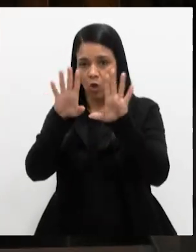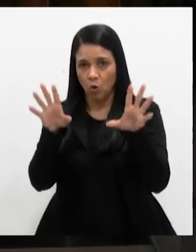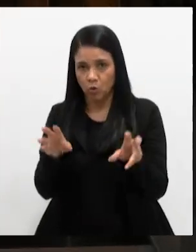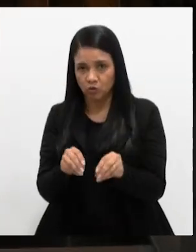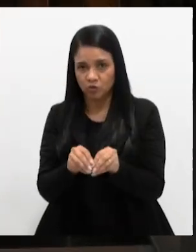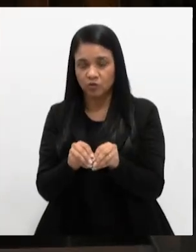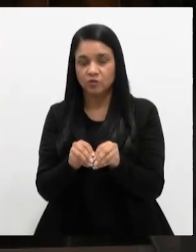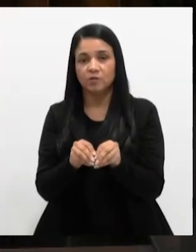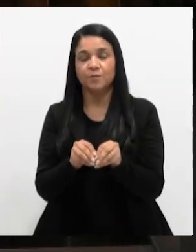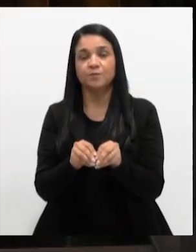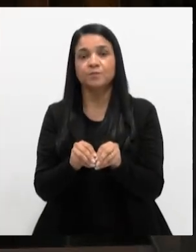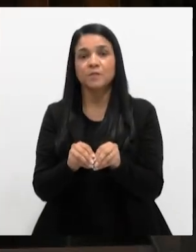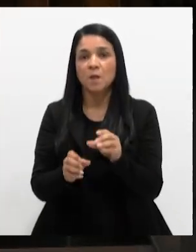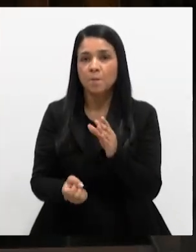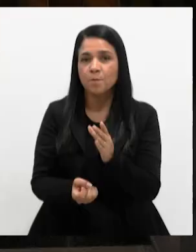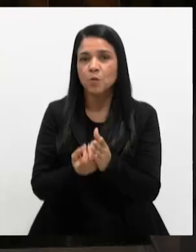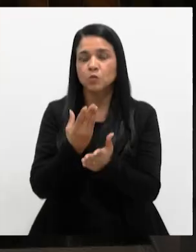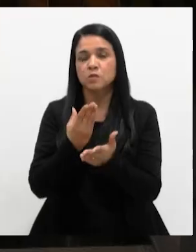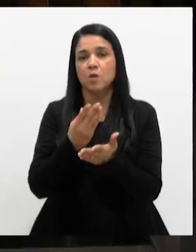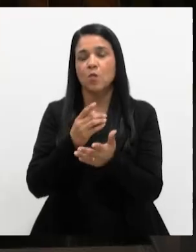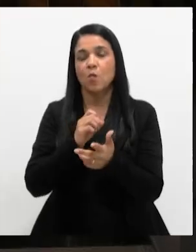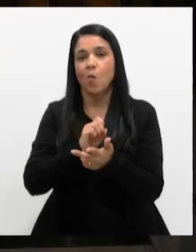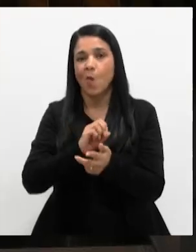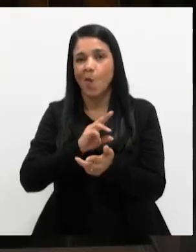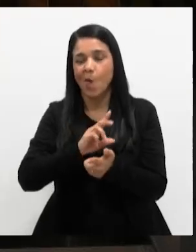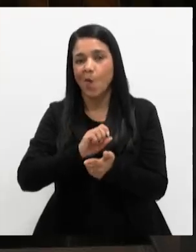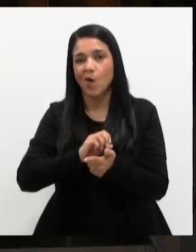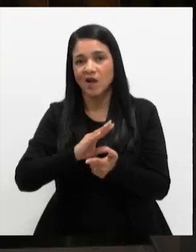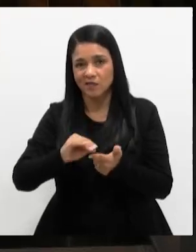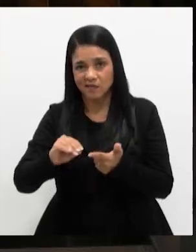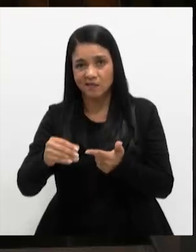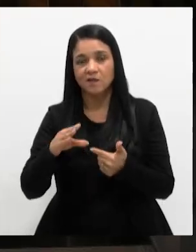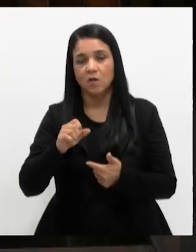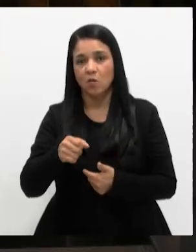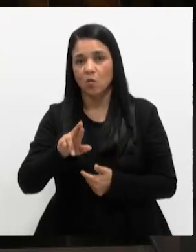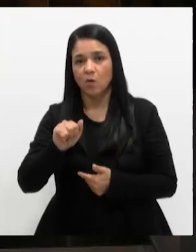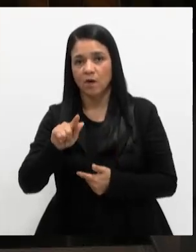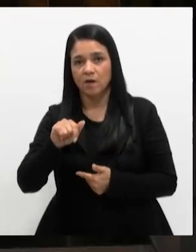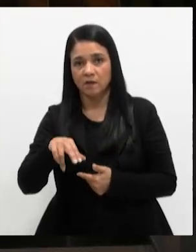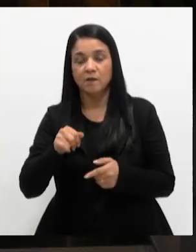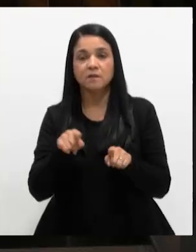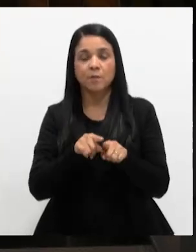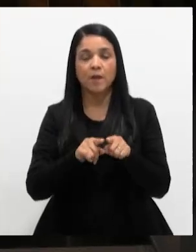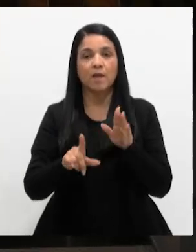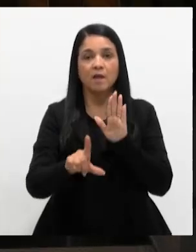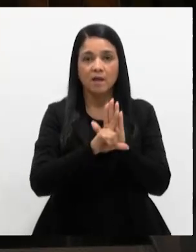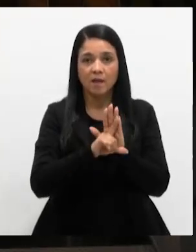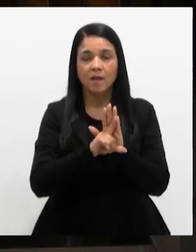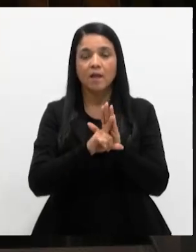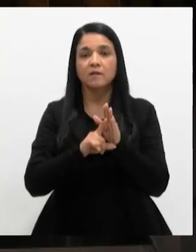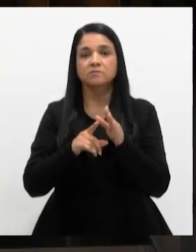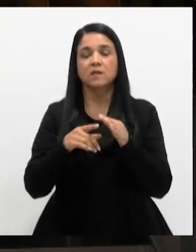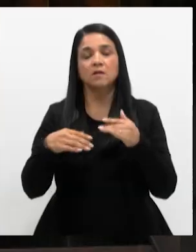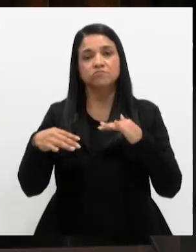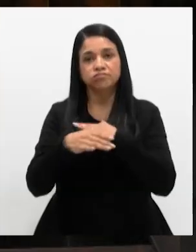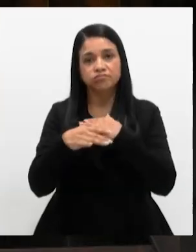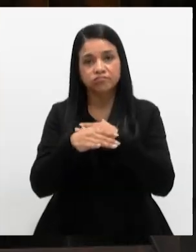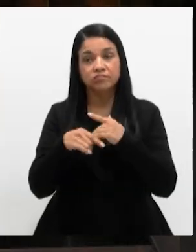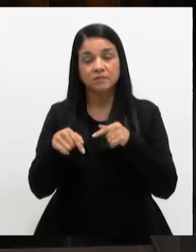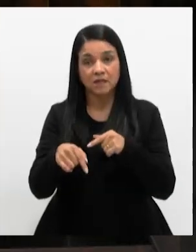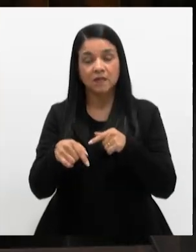Orgânica. Aprovei a lei que cria a Política Estadual de Agricultura Urbana. Aprovei a lei que